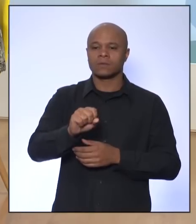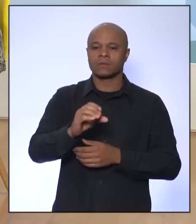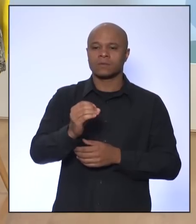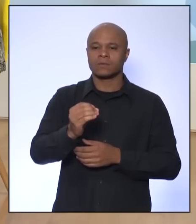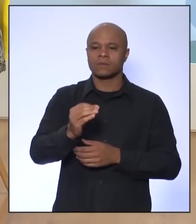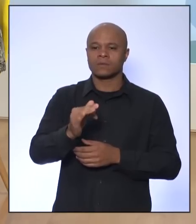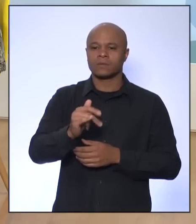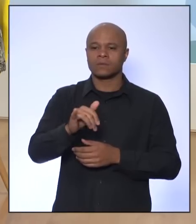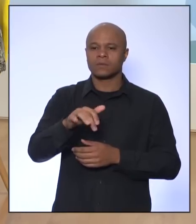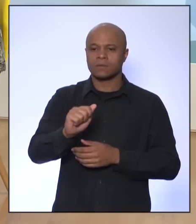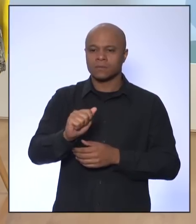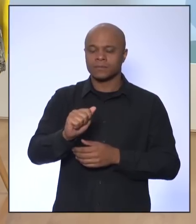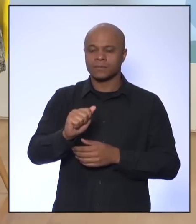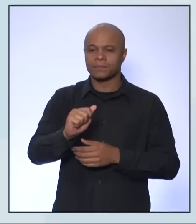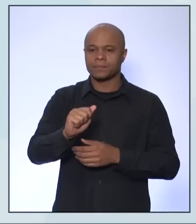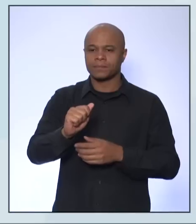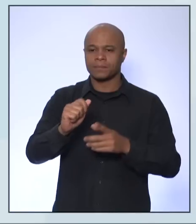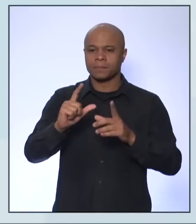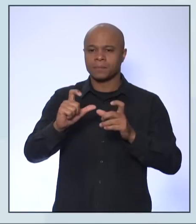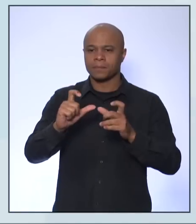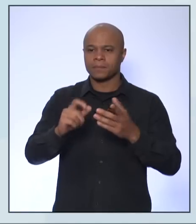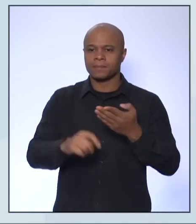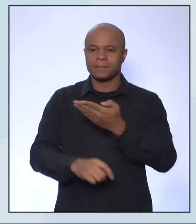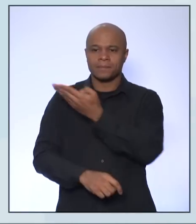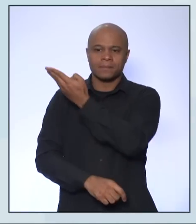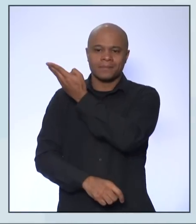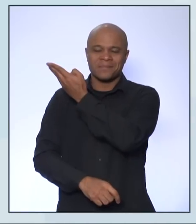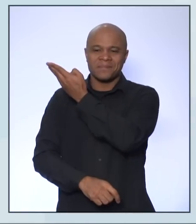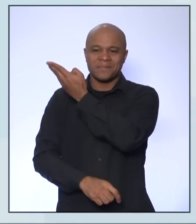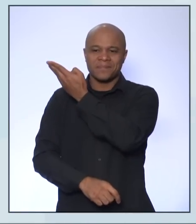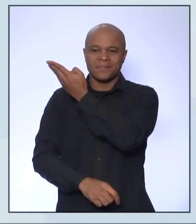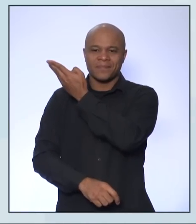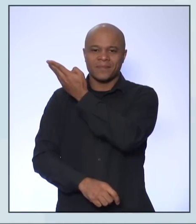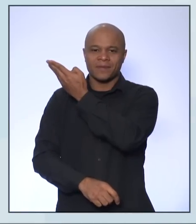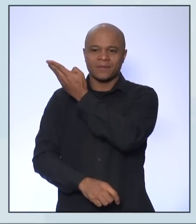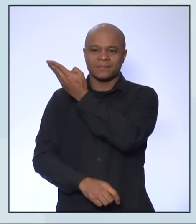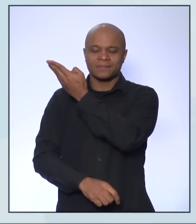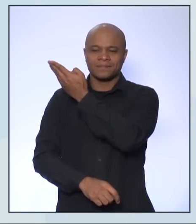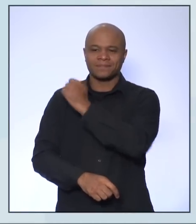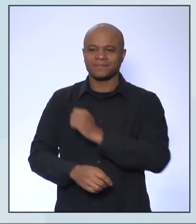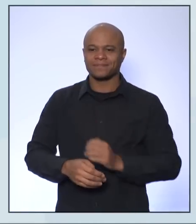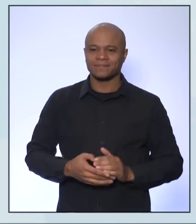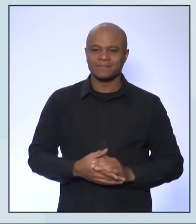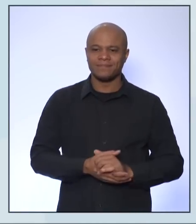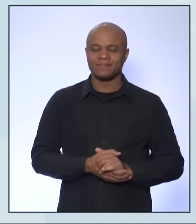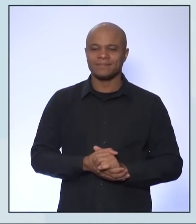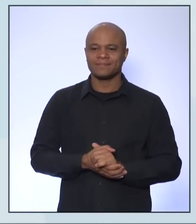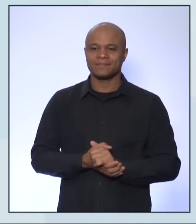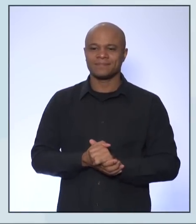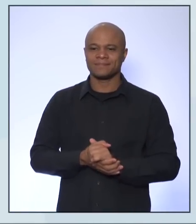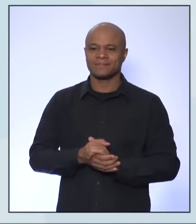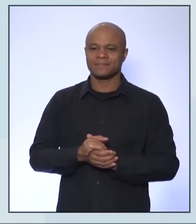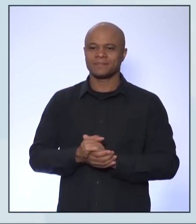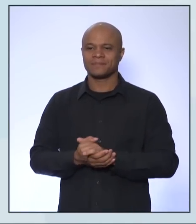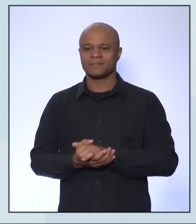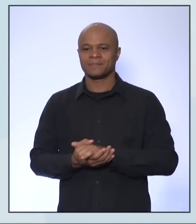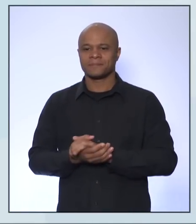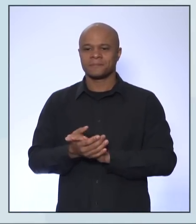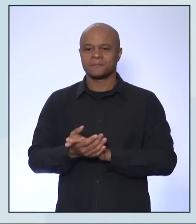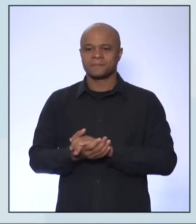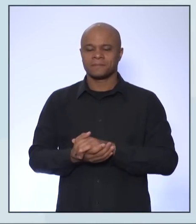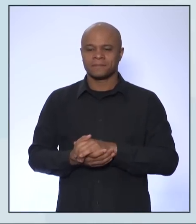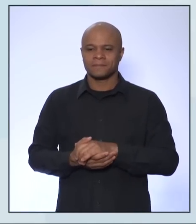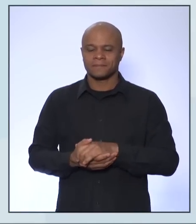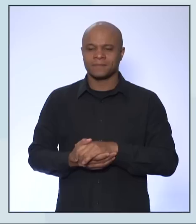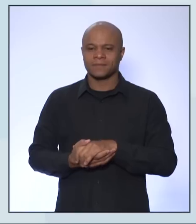só um minutinho? A tela dessa atividade, sim. Isso. Enquanto isso, alguém disse que também não